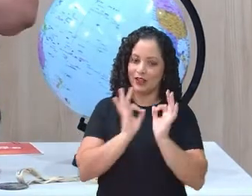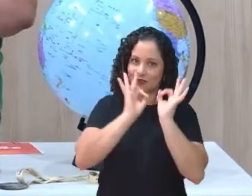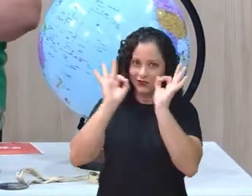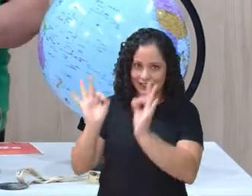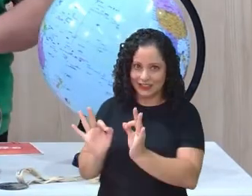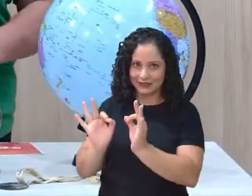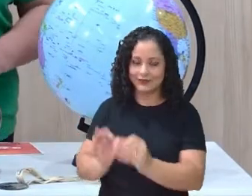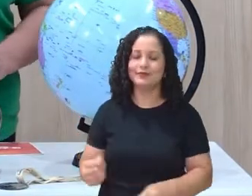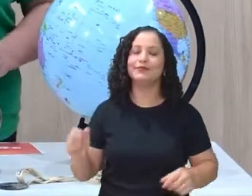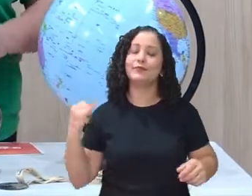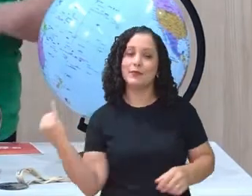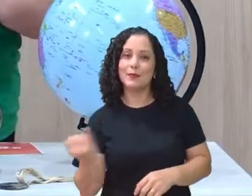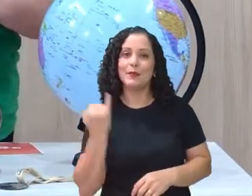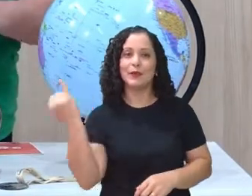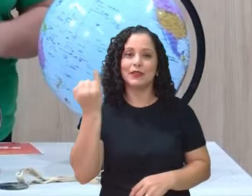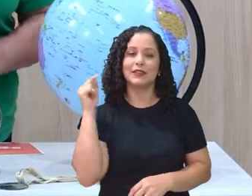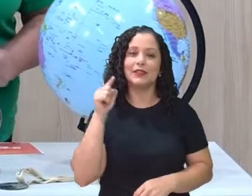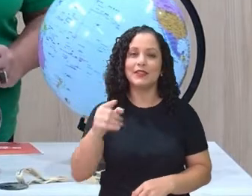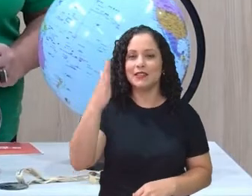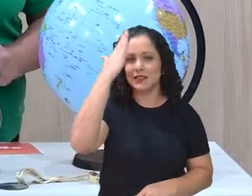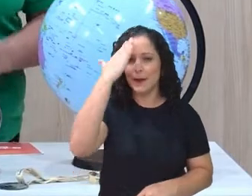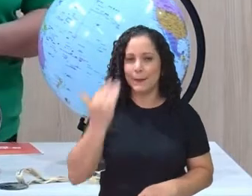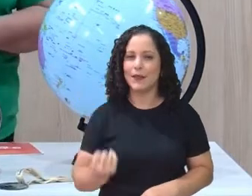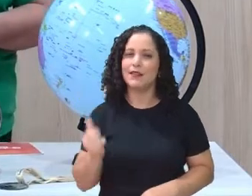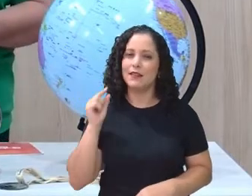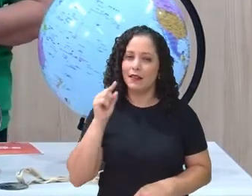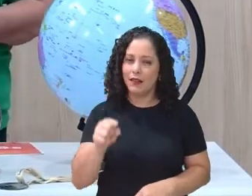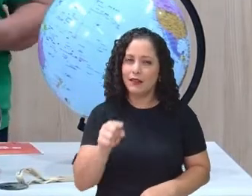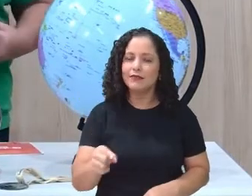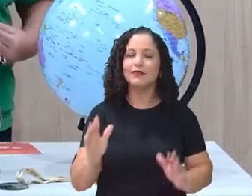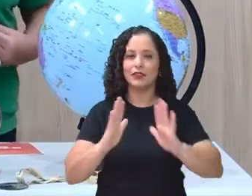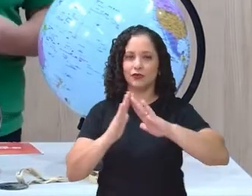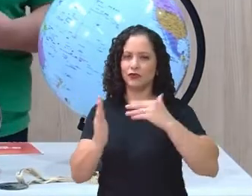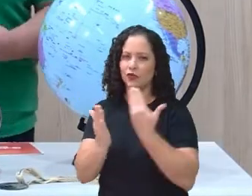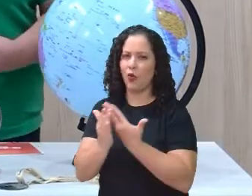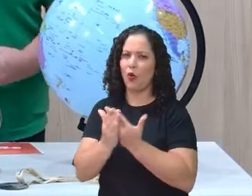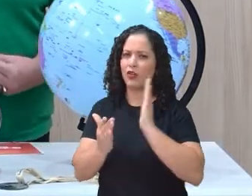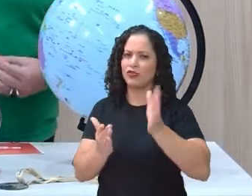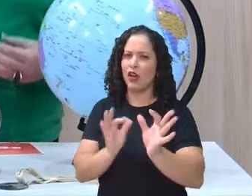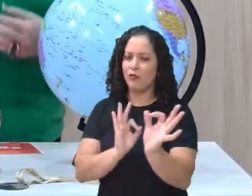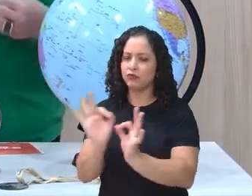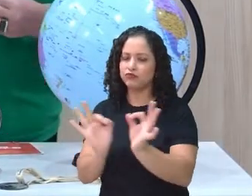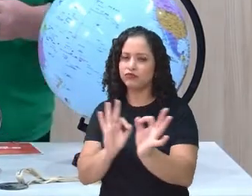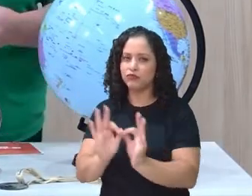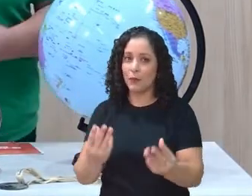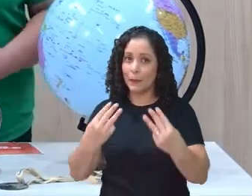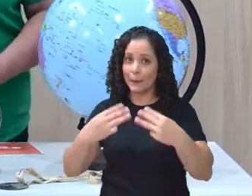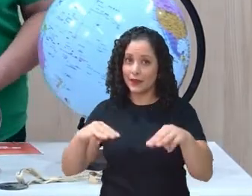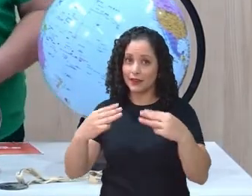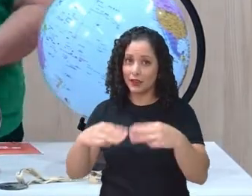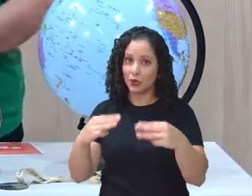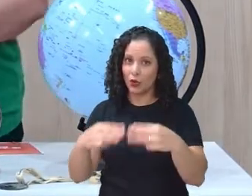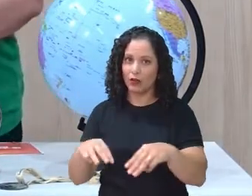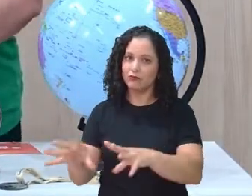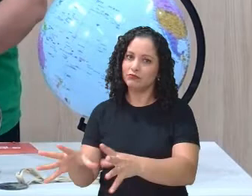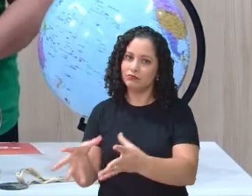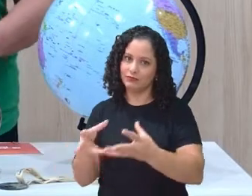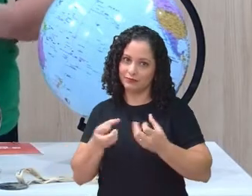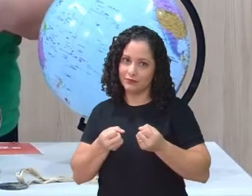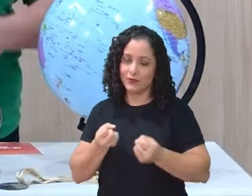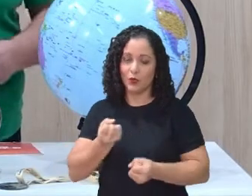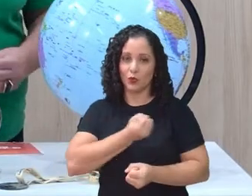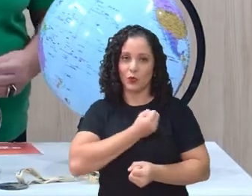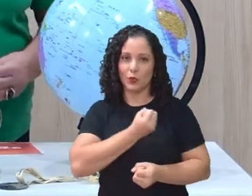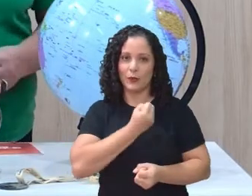lá na sua escola, se você já está enturmado e vocês vão receber aí o número da matrícula e vão poder entrar